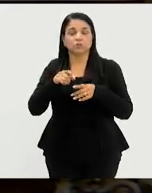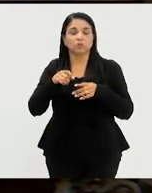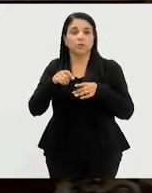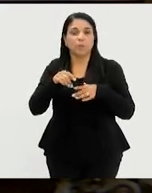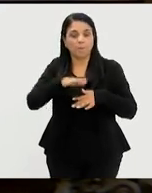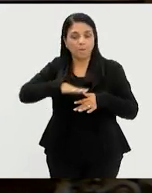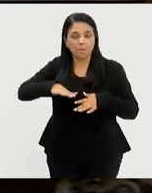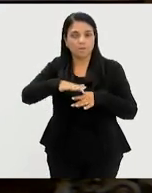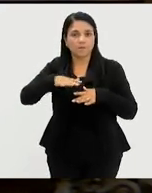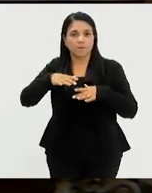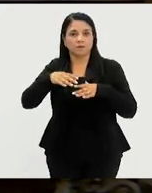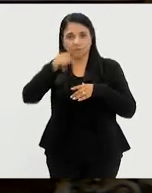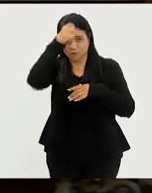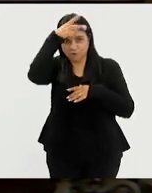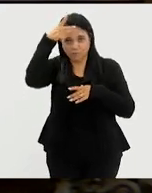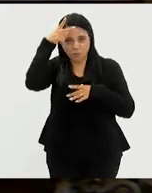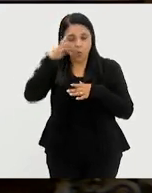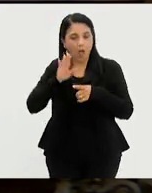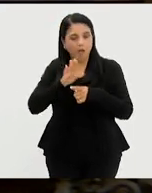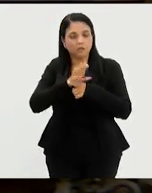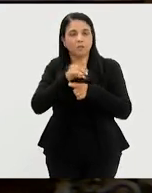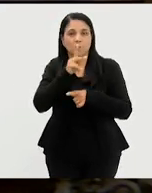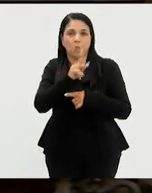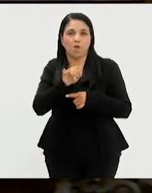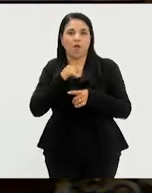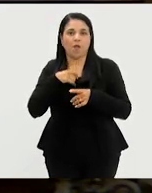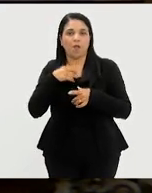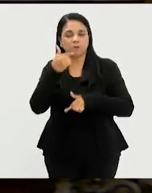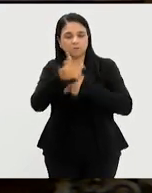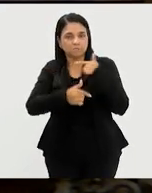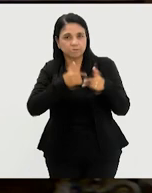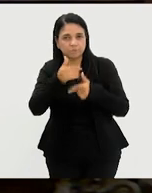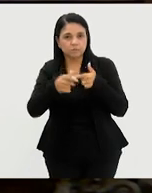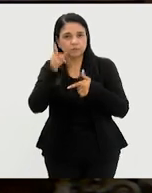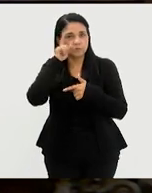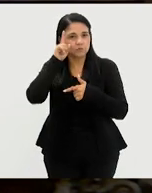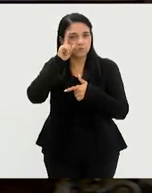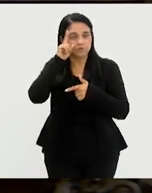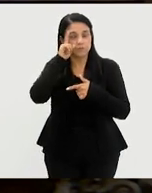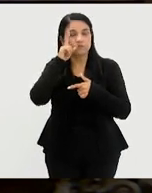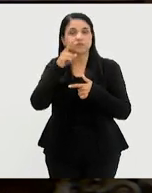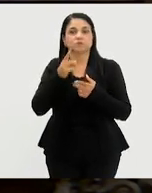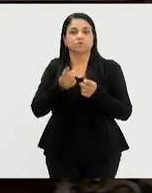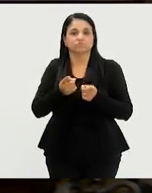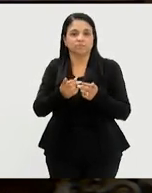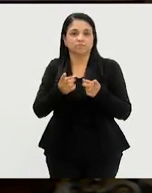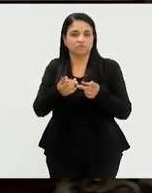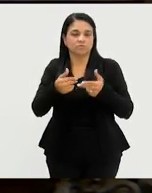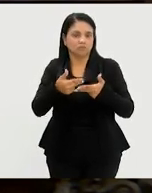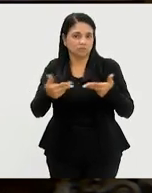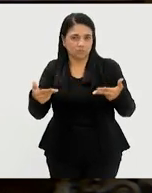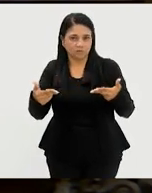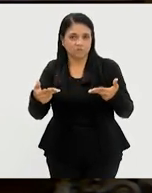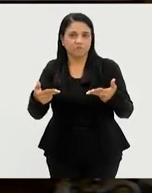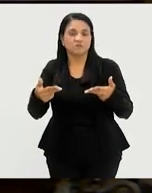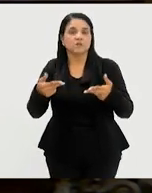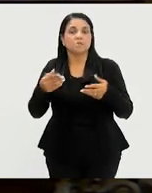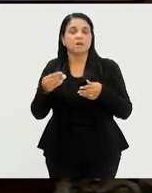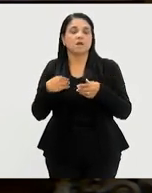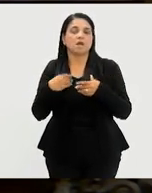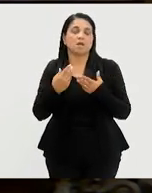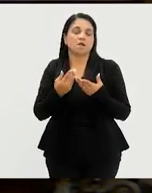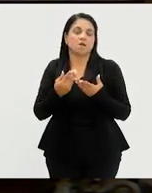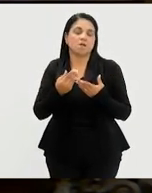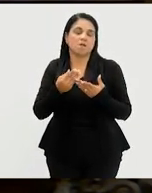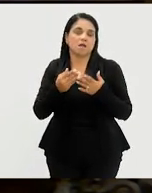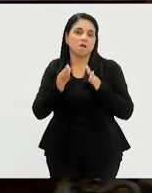a trabalhar todos os dias no seu comércio para poder levar o sustento para dentro da nossa